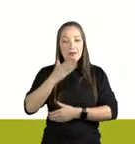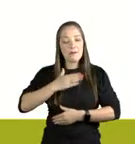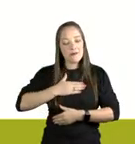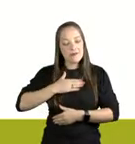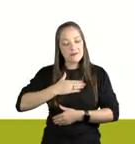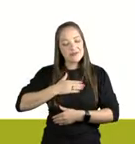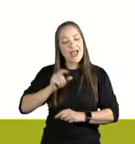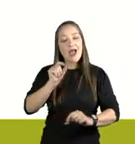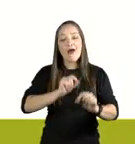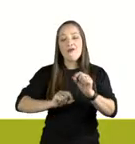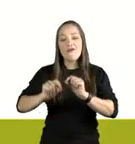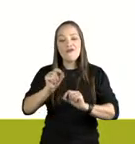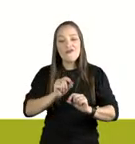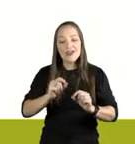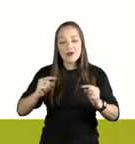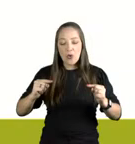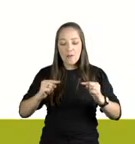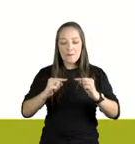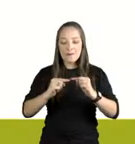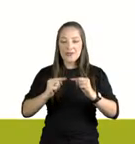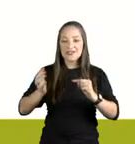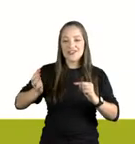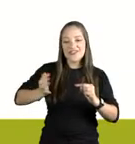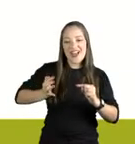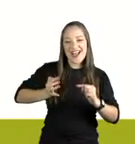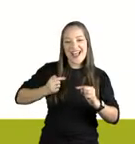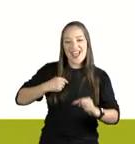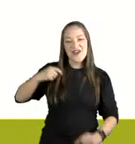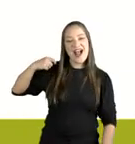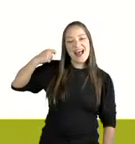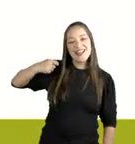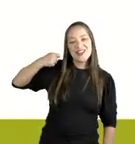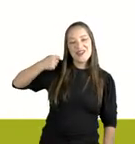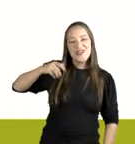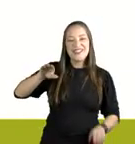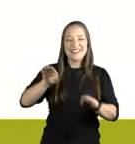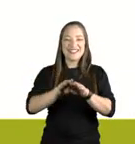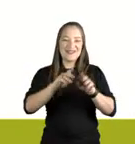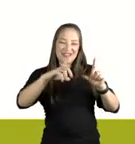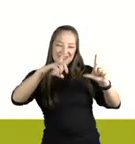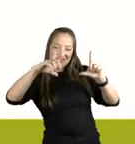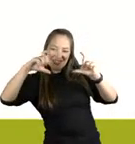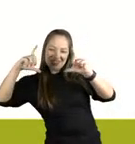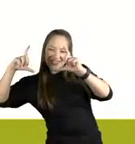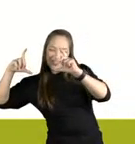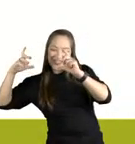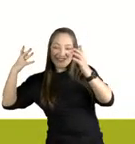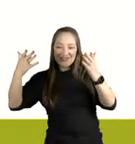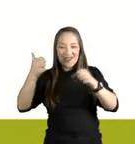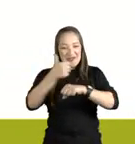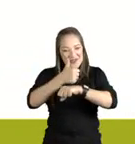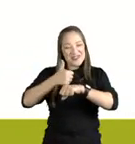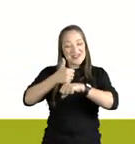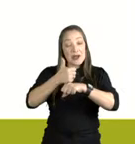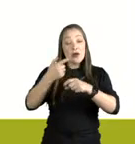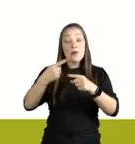riqueza. Além disso, sou ator e fotógrafo. Por quê? Quando me convidaram para falar sobre